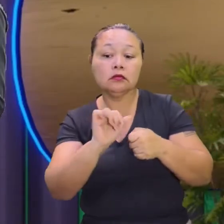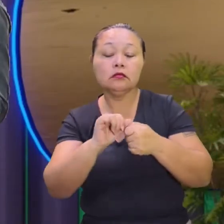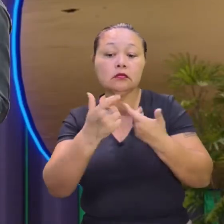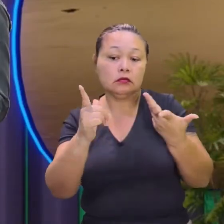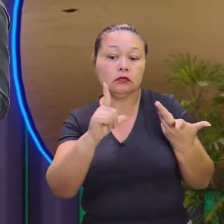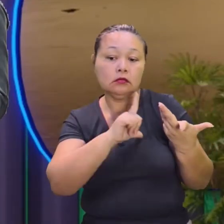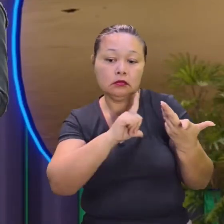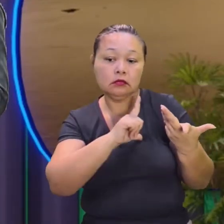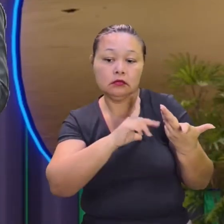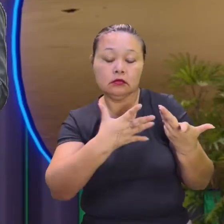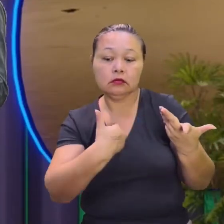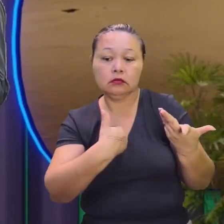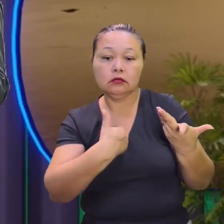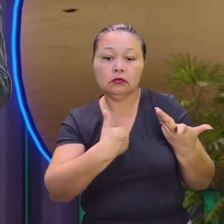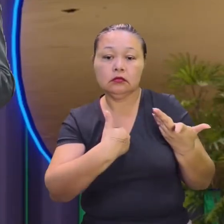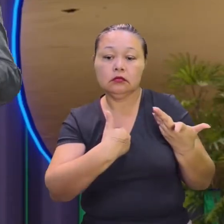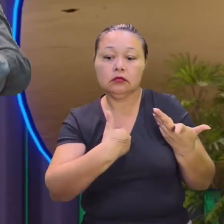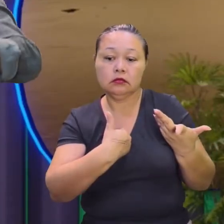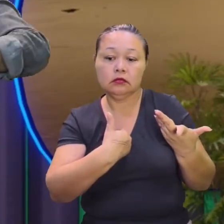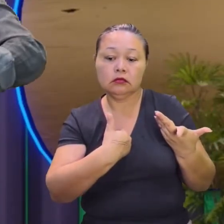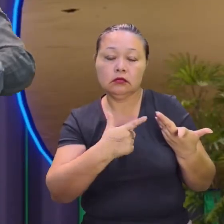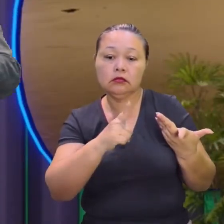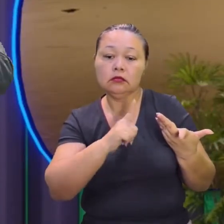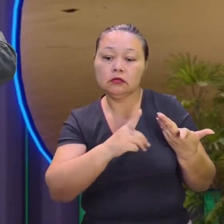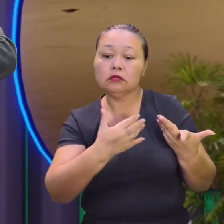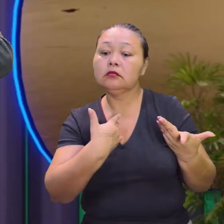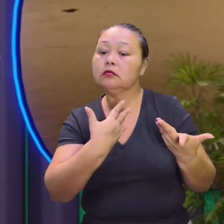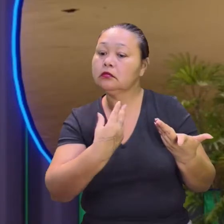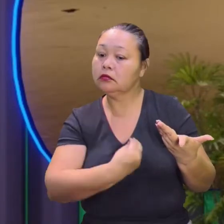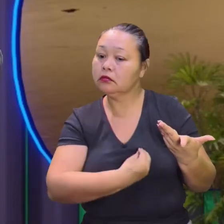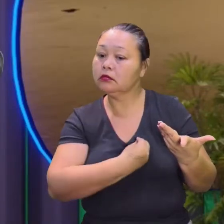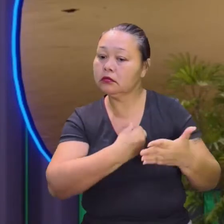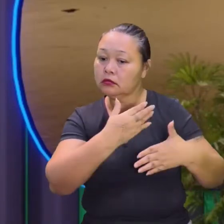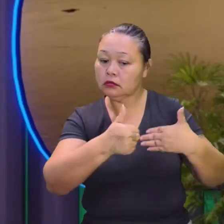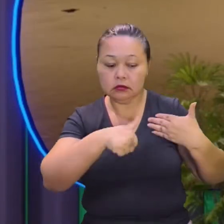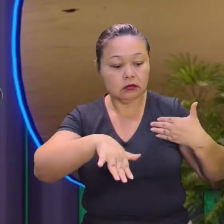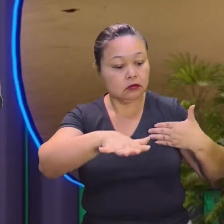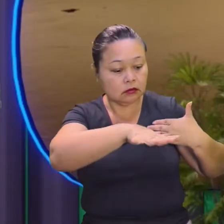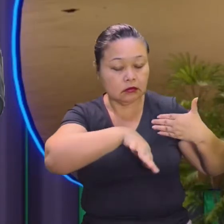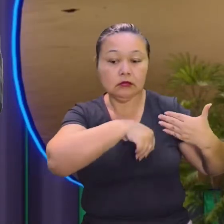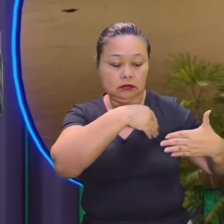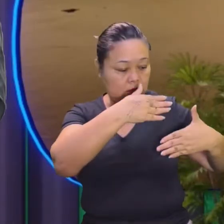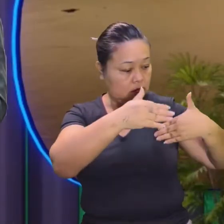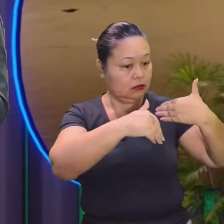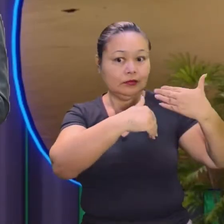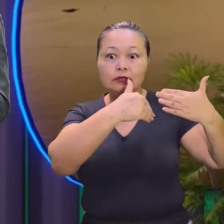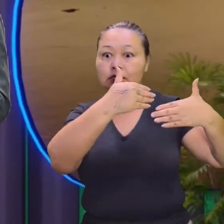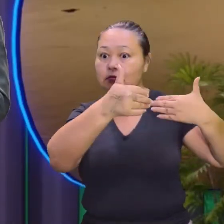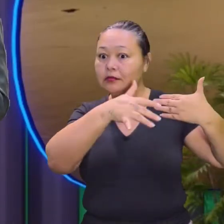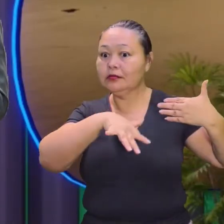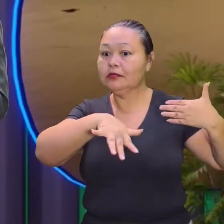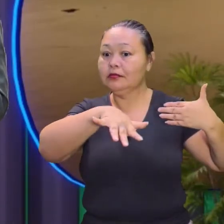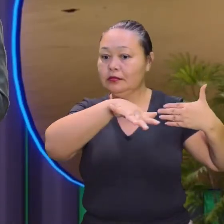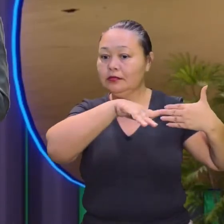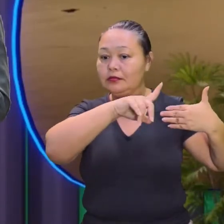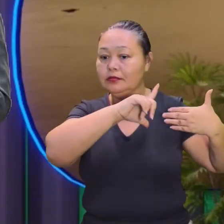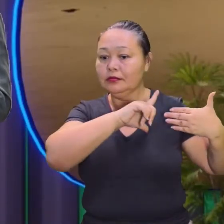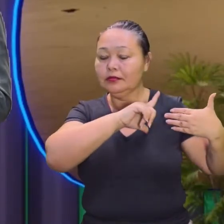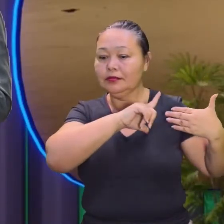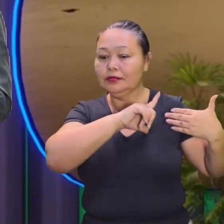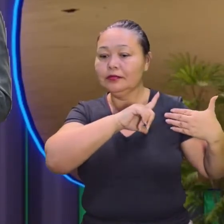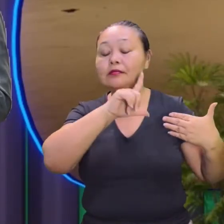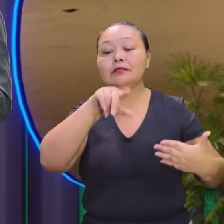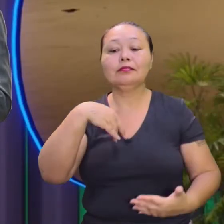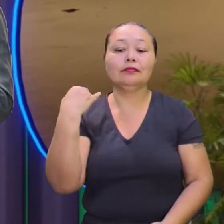se manter. Isso mesmo. Obviamente, aquela região vai se desenvolvendo cada vez mais, não é isso? Bem, e aí tem